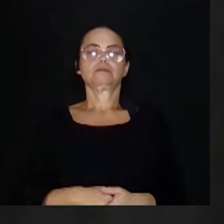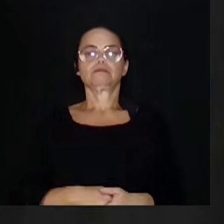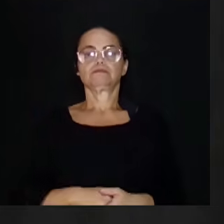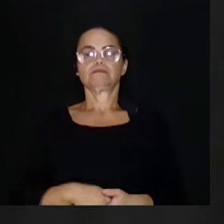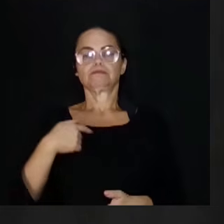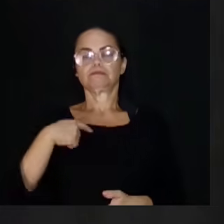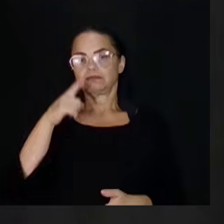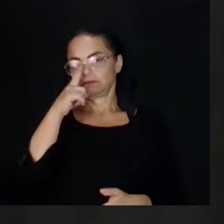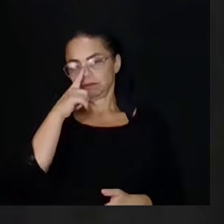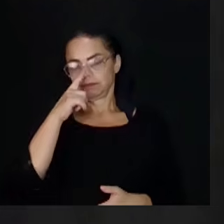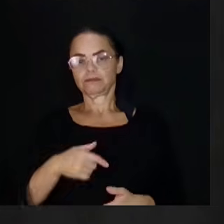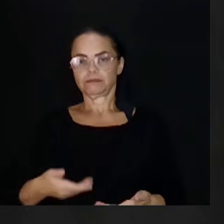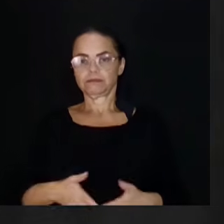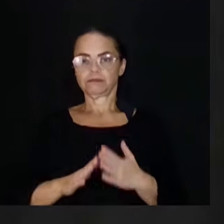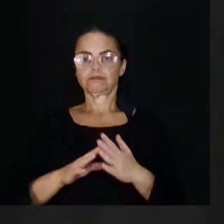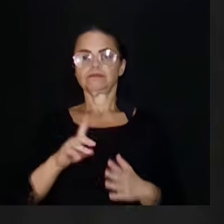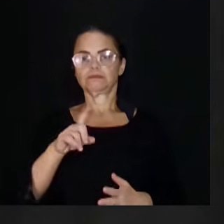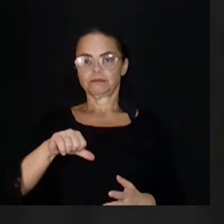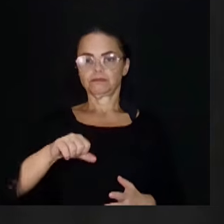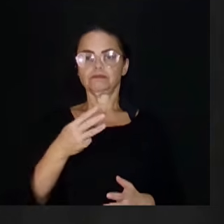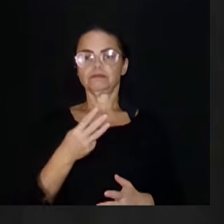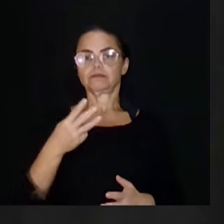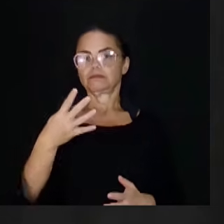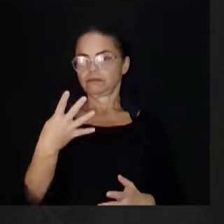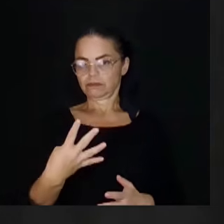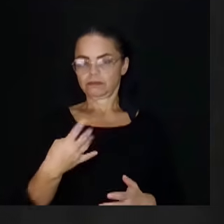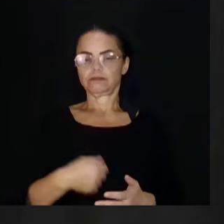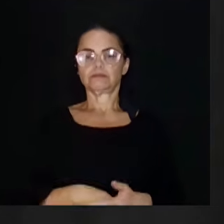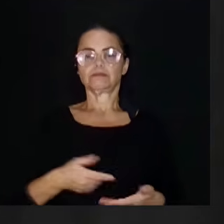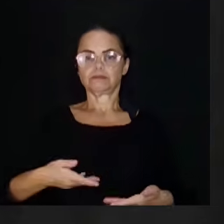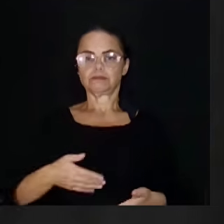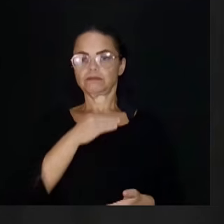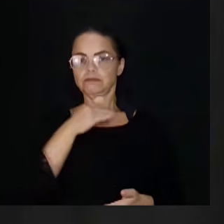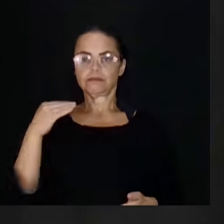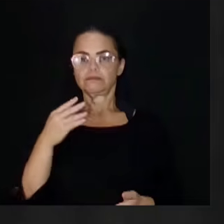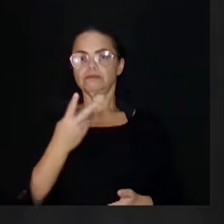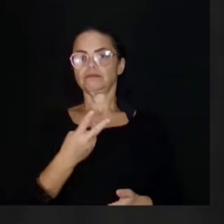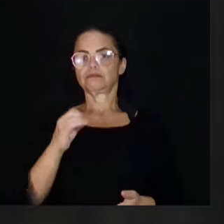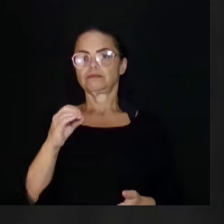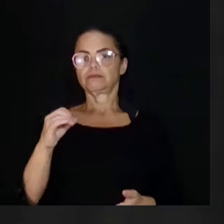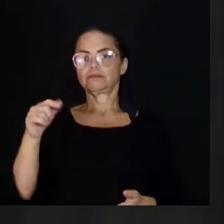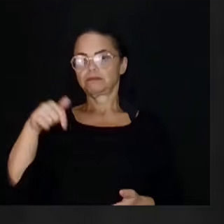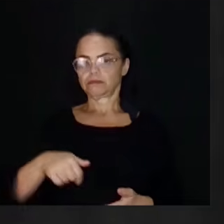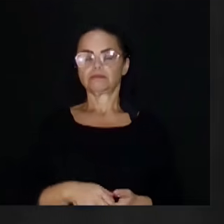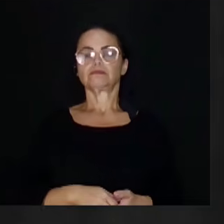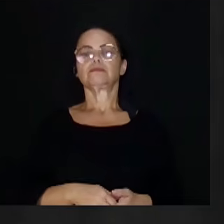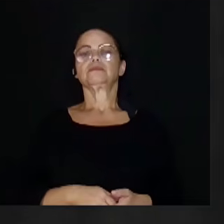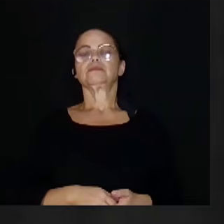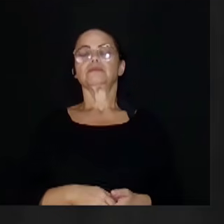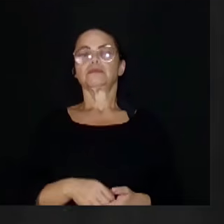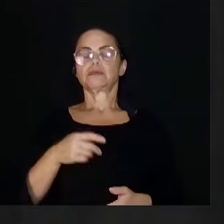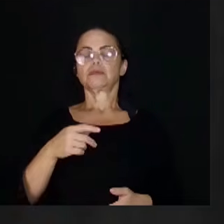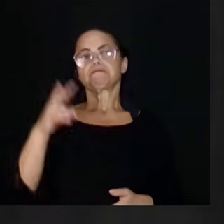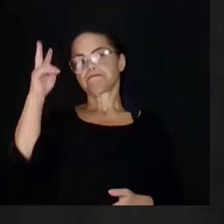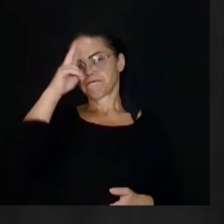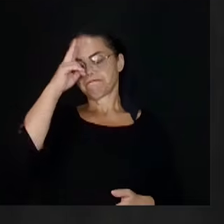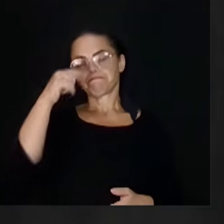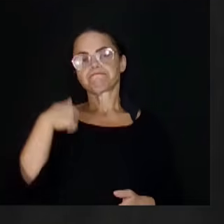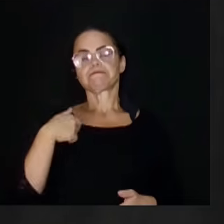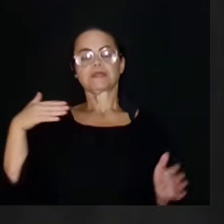nasceu em 1934, faleceu em 2007. E as falas dela, ainda hoje, é uma